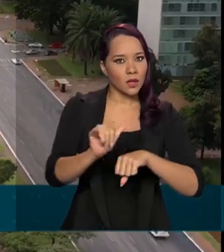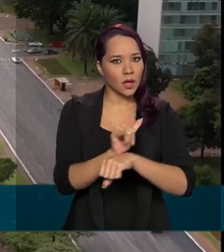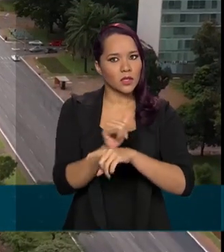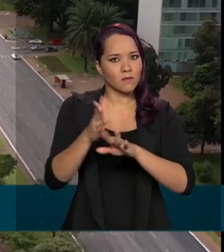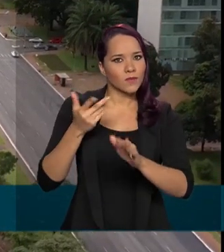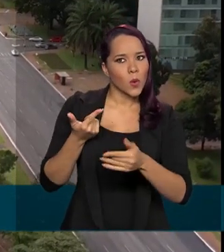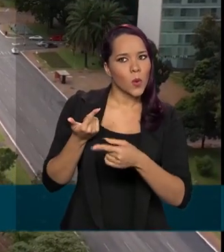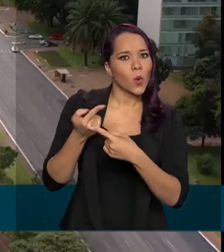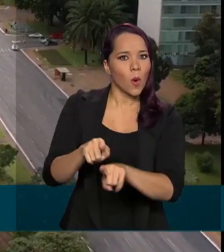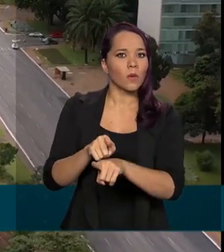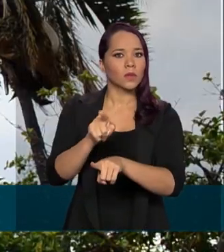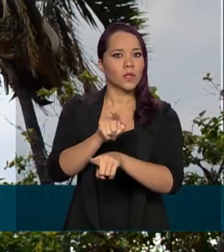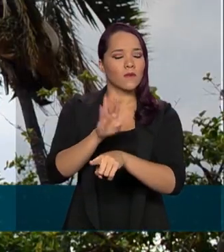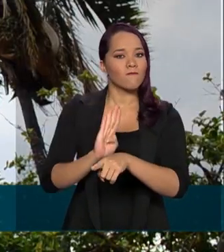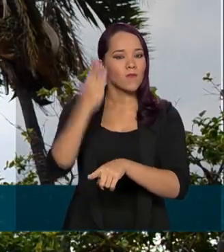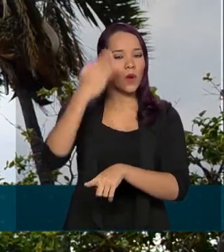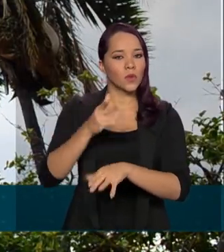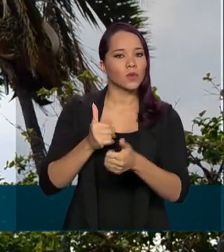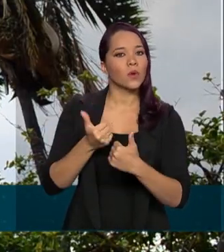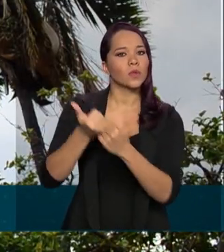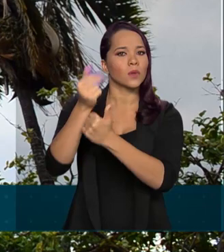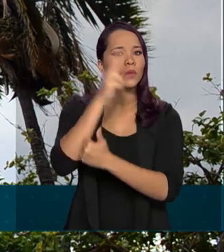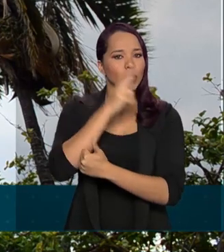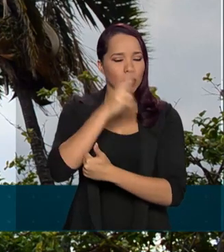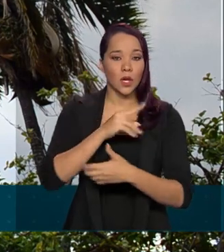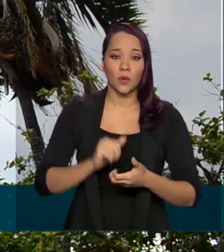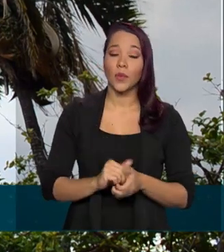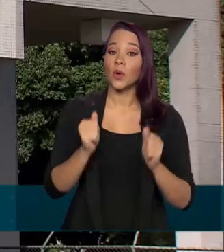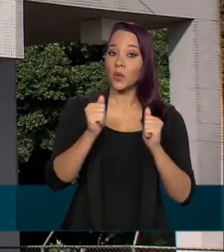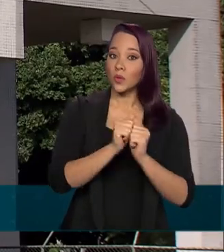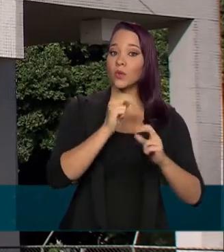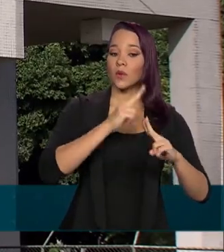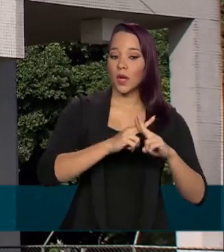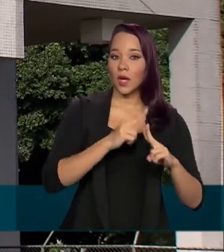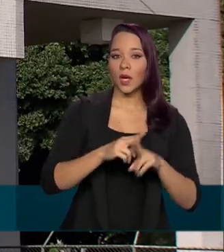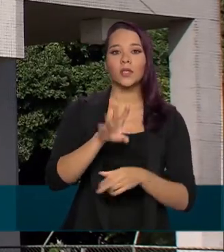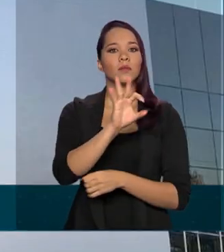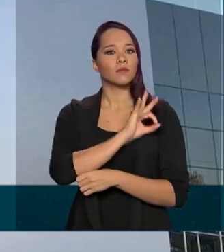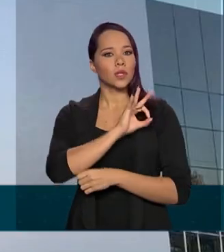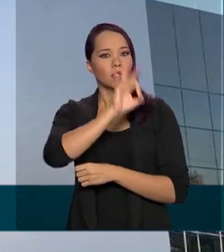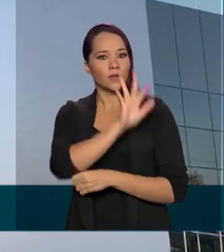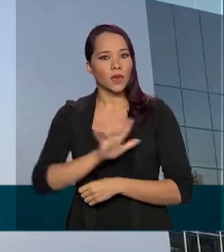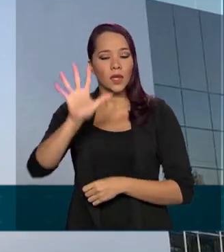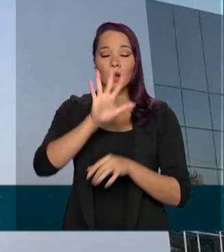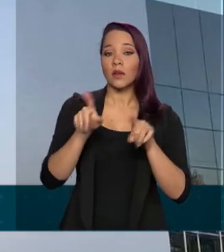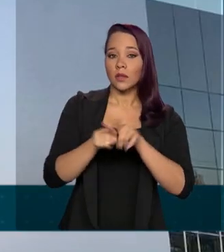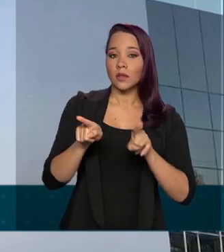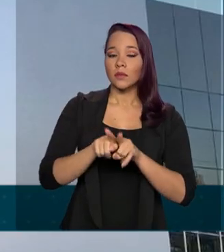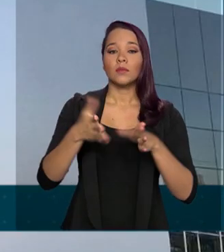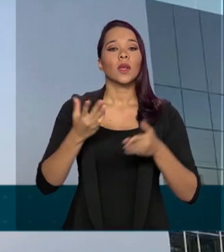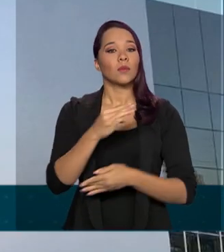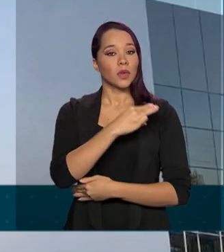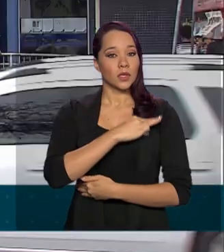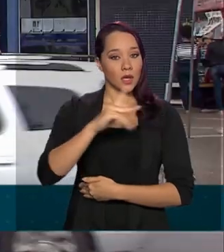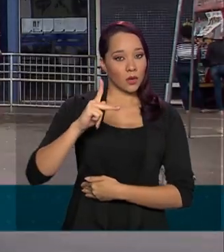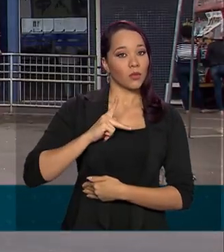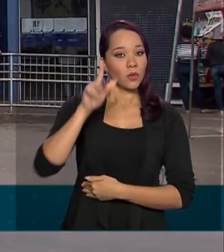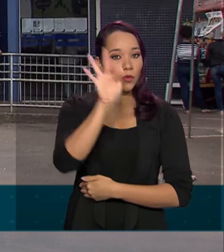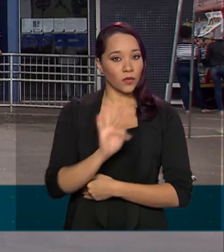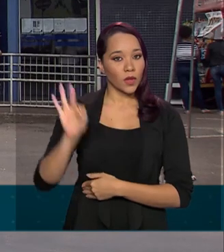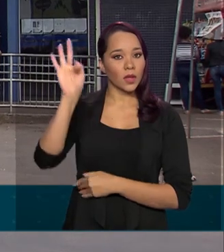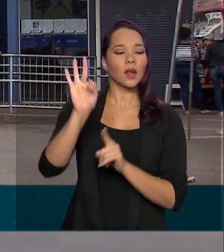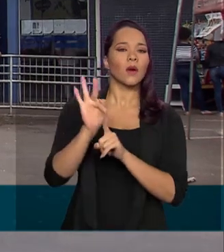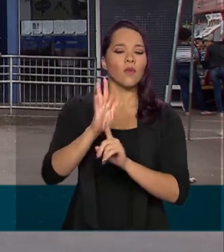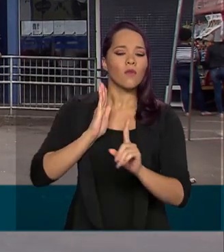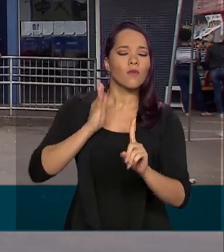a fraudes no auxílio emergencial de forma integrada com a Caixa, a Polícia Federal e o Ministério Público Federal, com